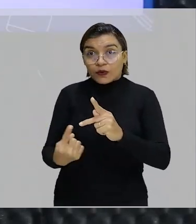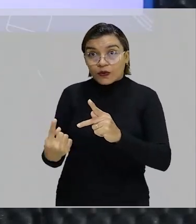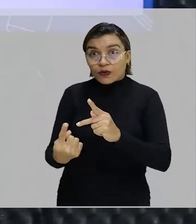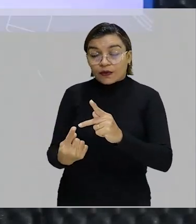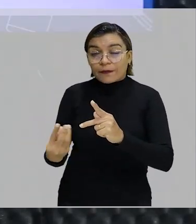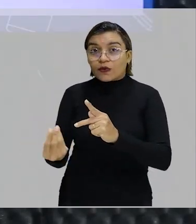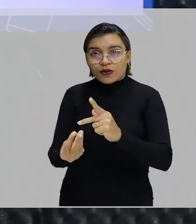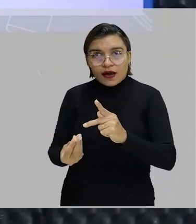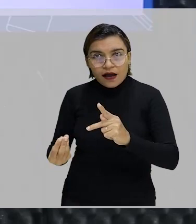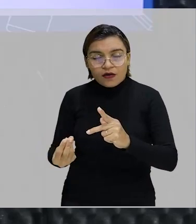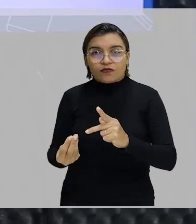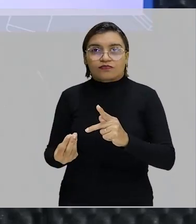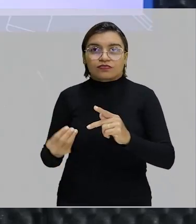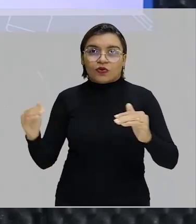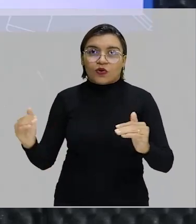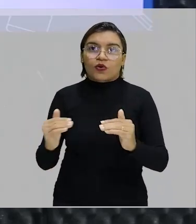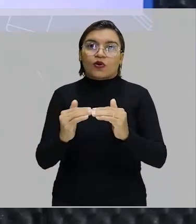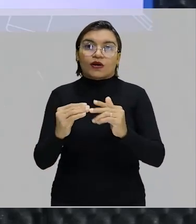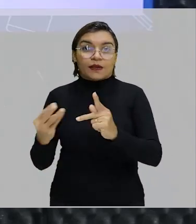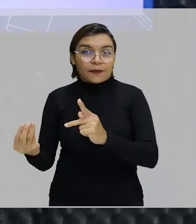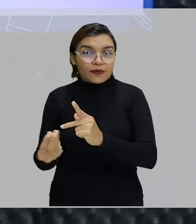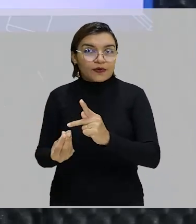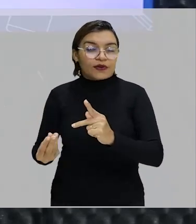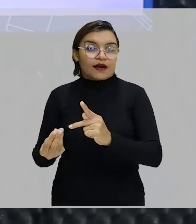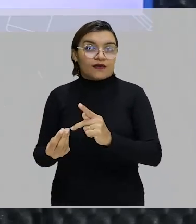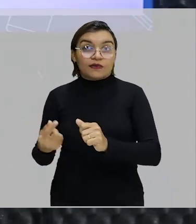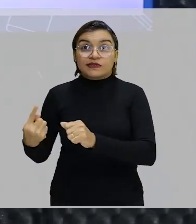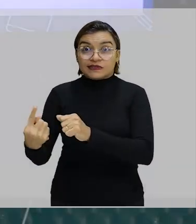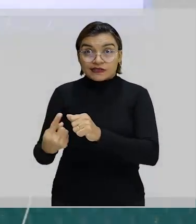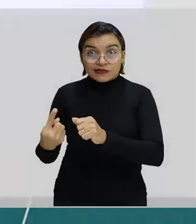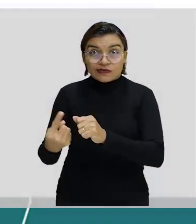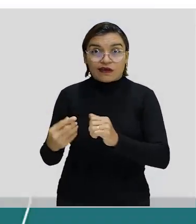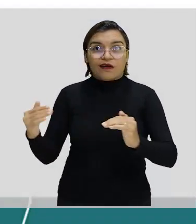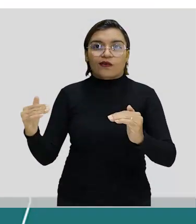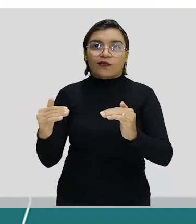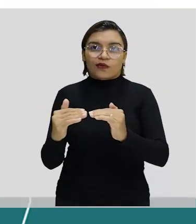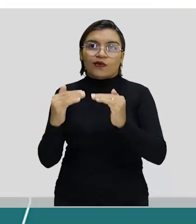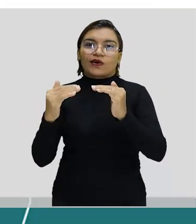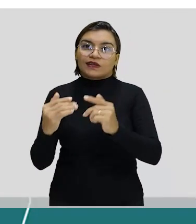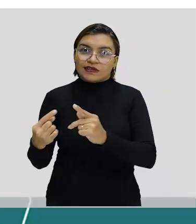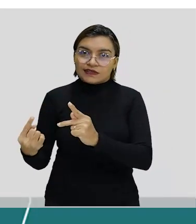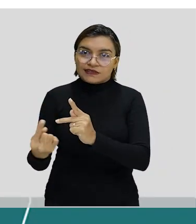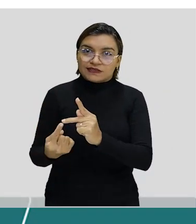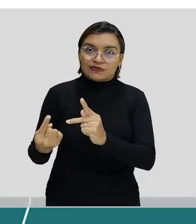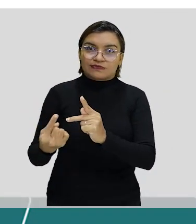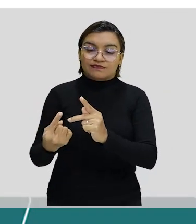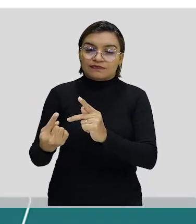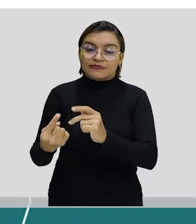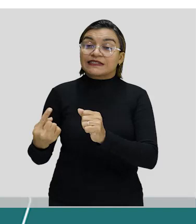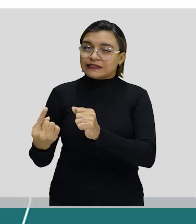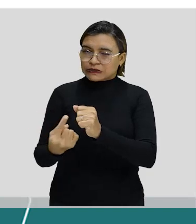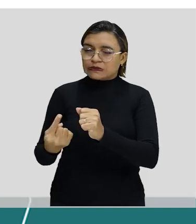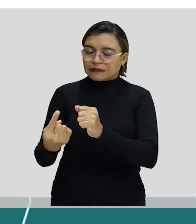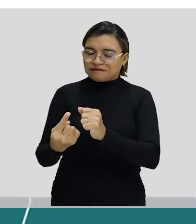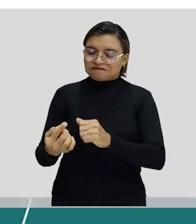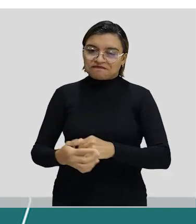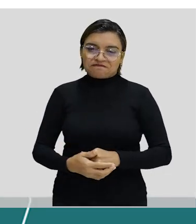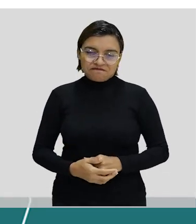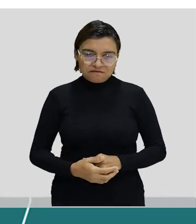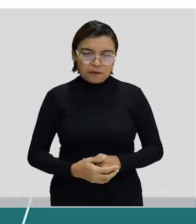um desvio com o verbo. Olha esse outro aqui, ó. Feito petista afirmou nesta sexta